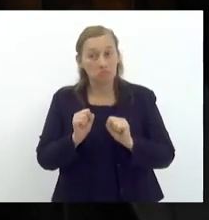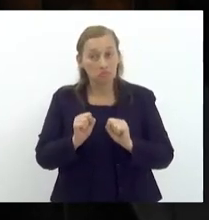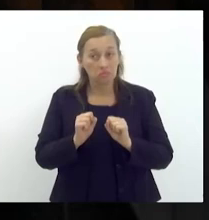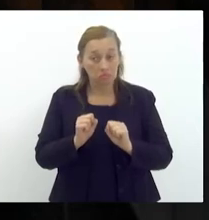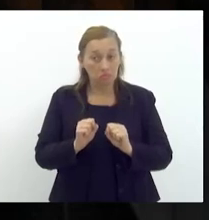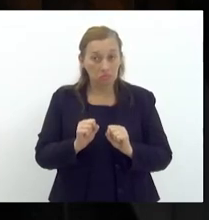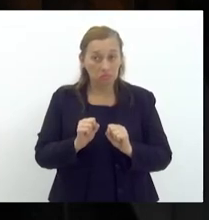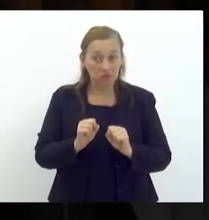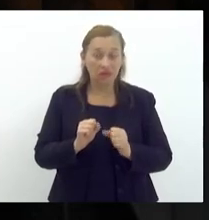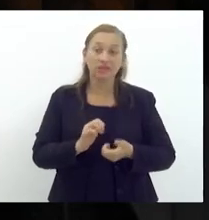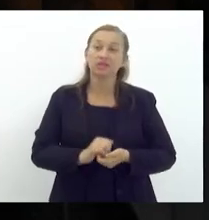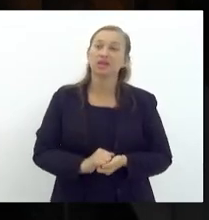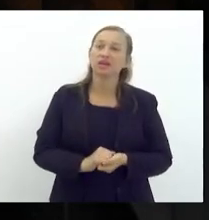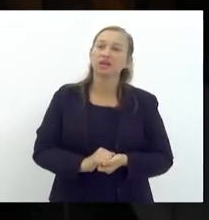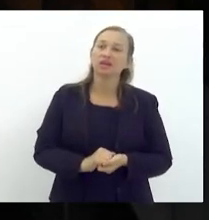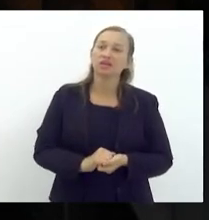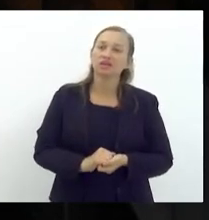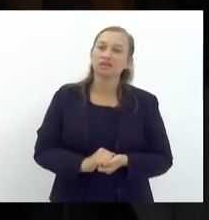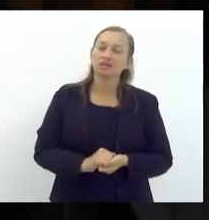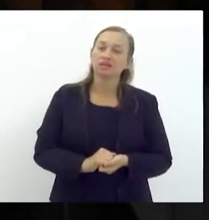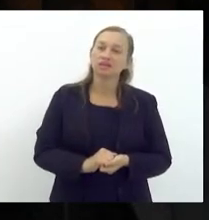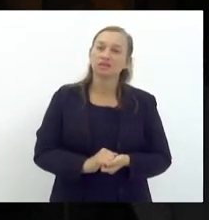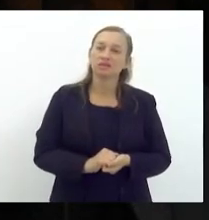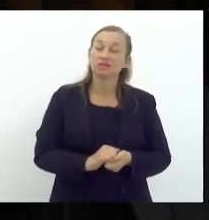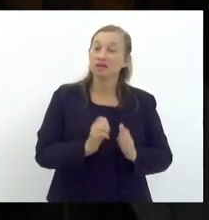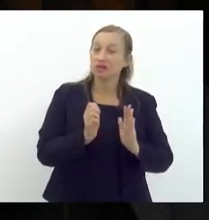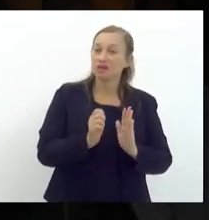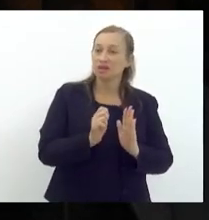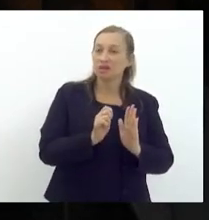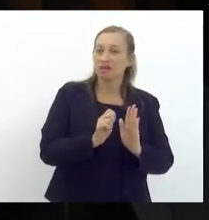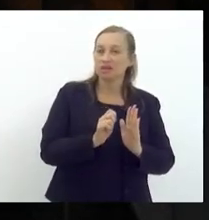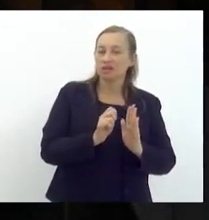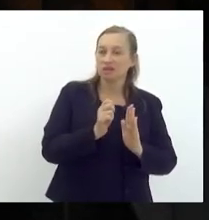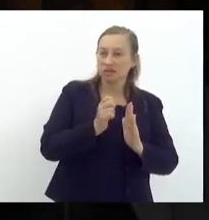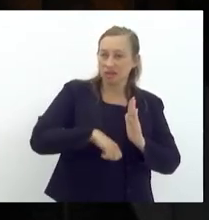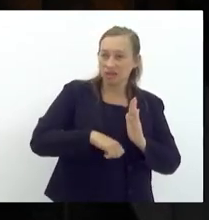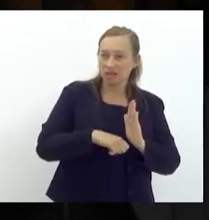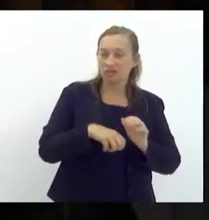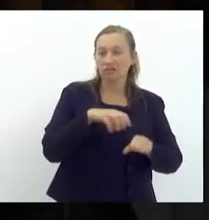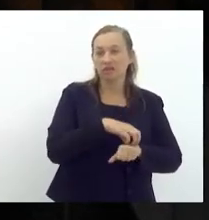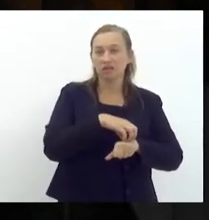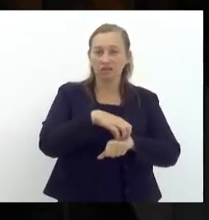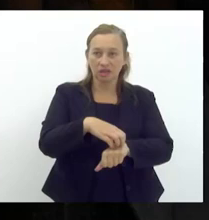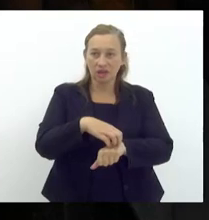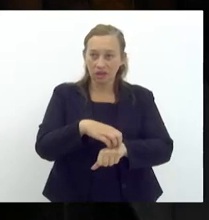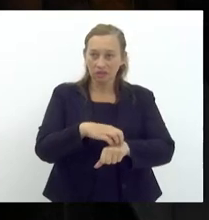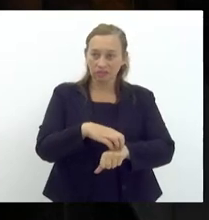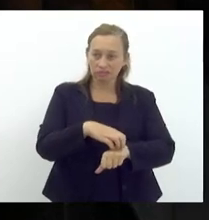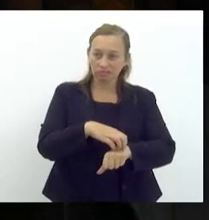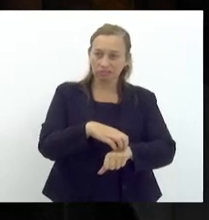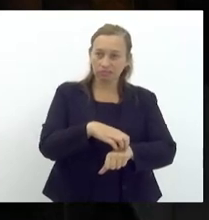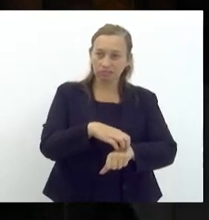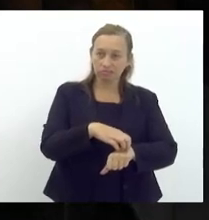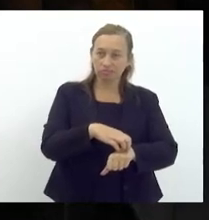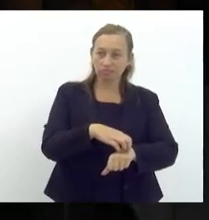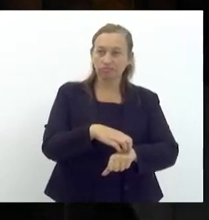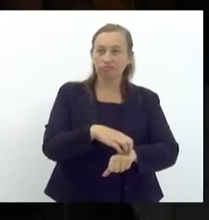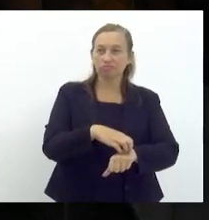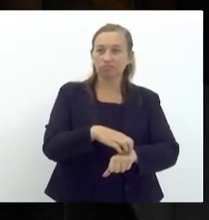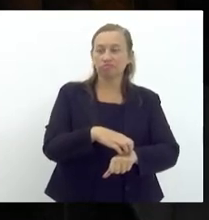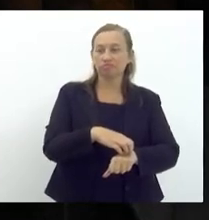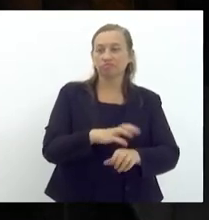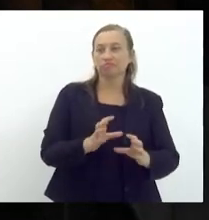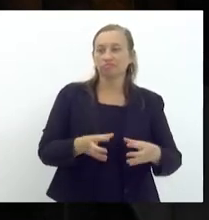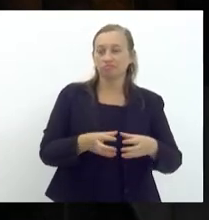subsidiar as tarifas de transporte coletivo de passageiros